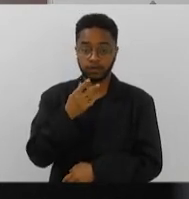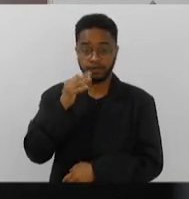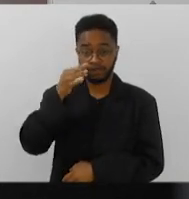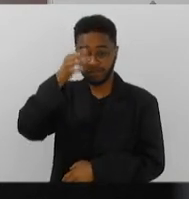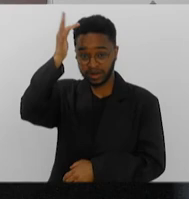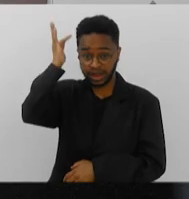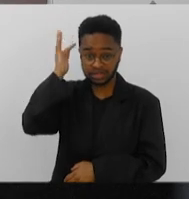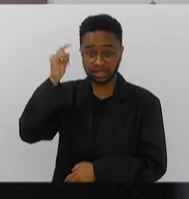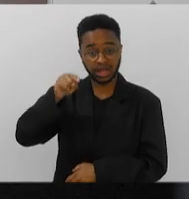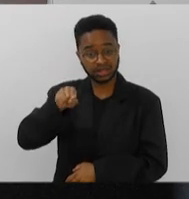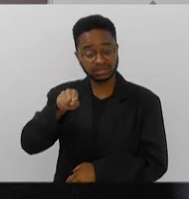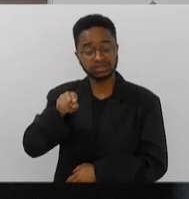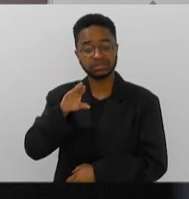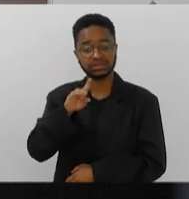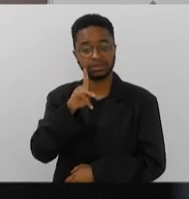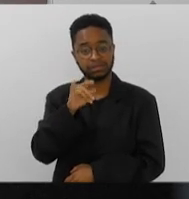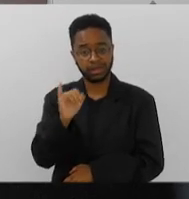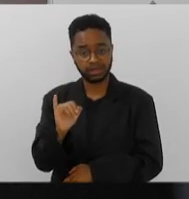CPI